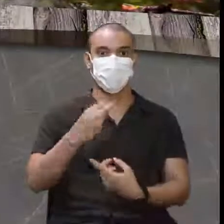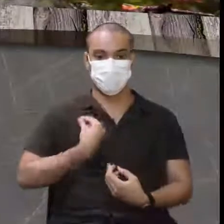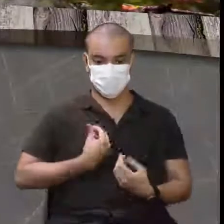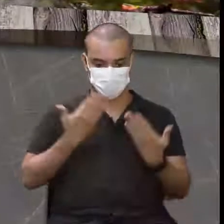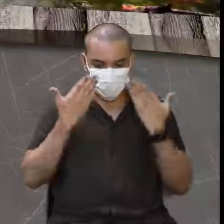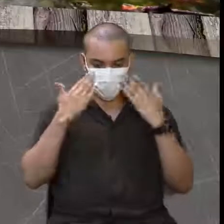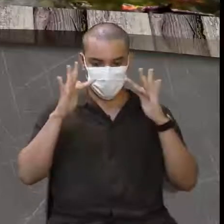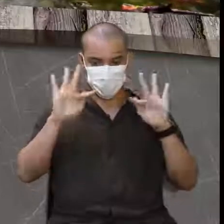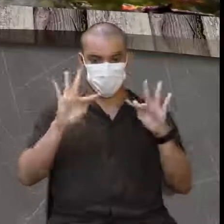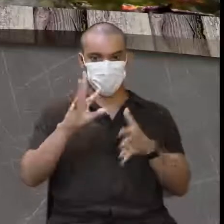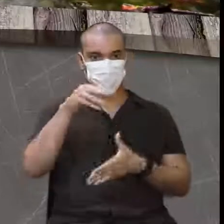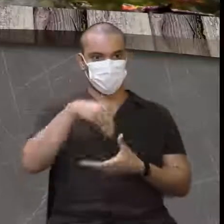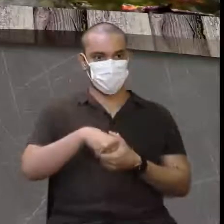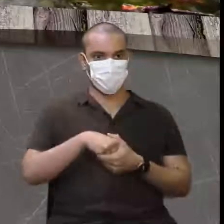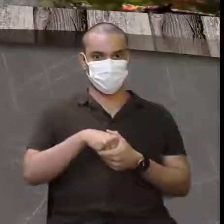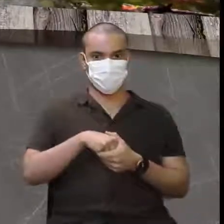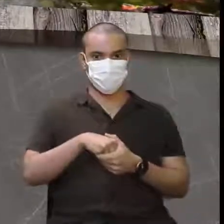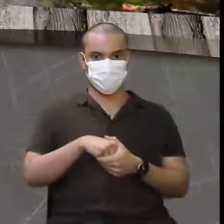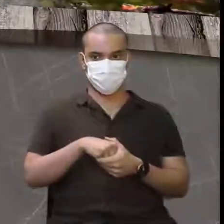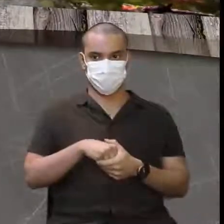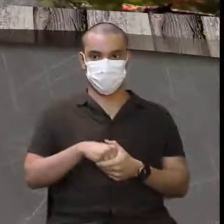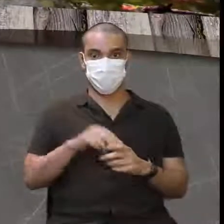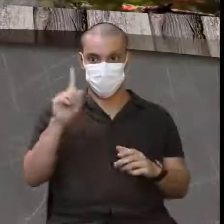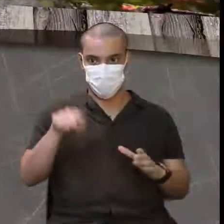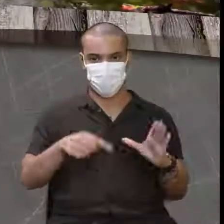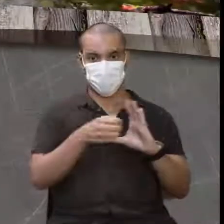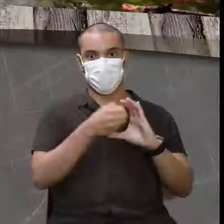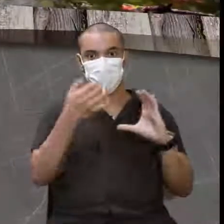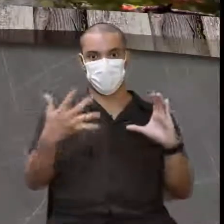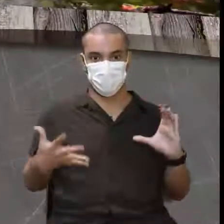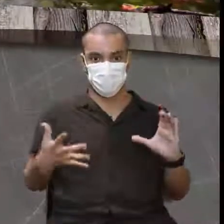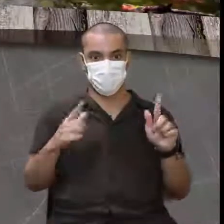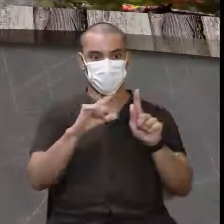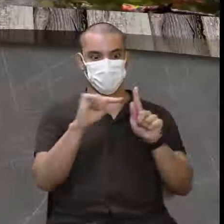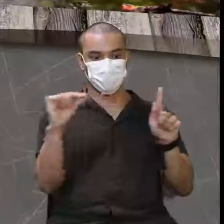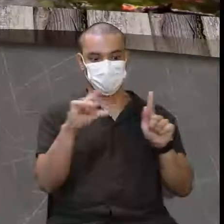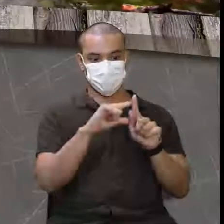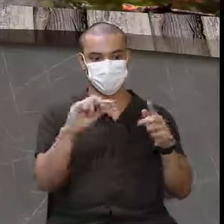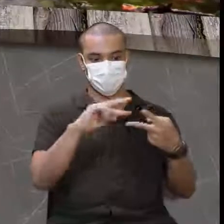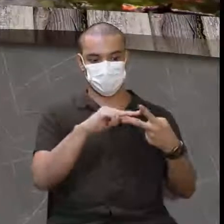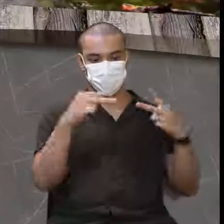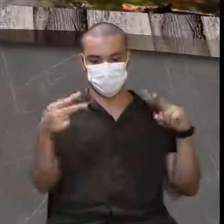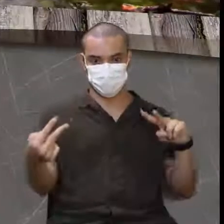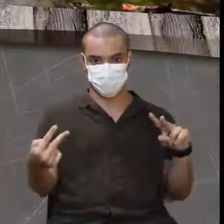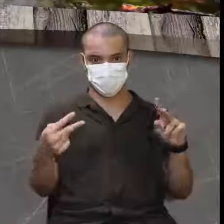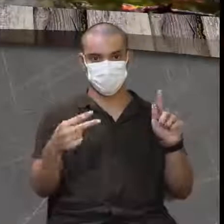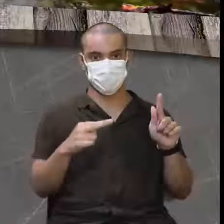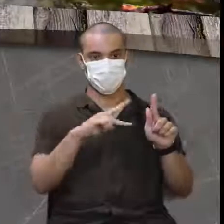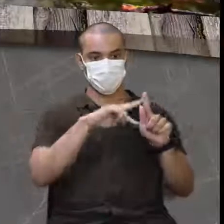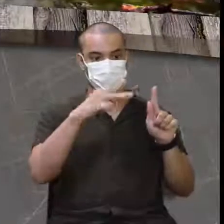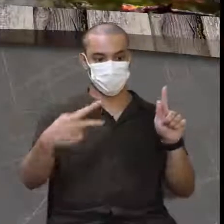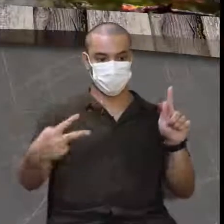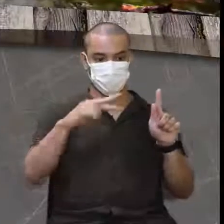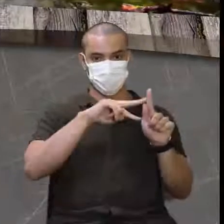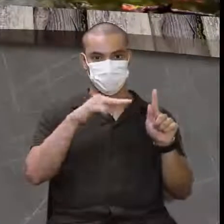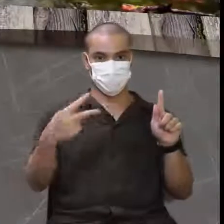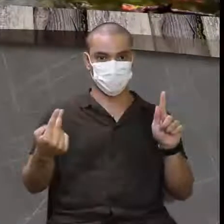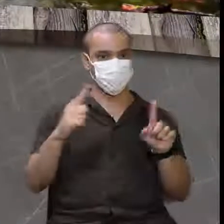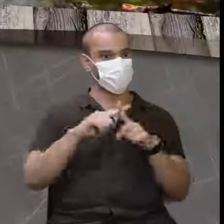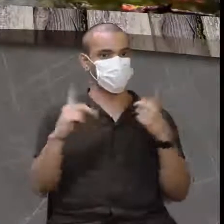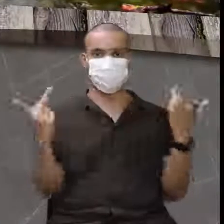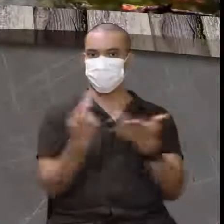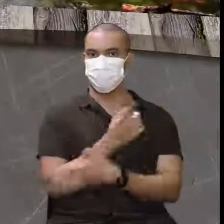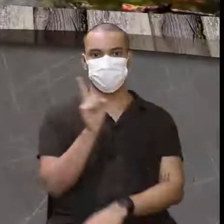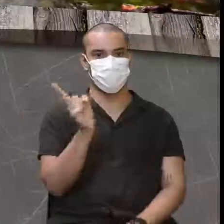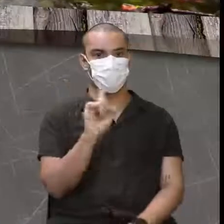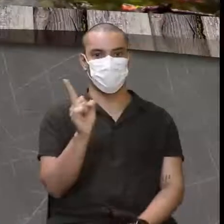presentes, estão dentro dos genes, tá? É uma característica genotípica, mas essa manifestação genotípica não acontece,